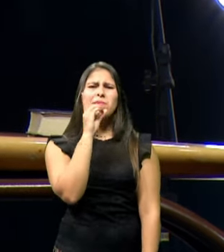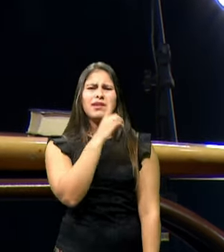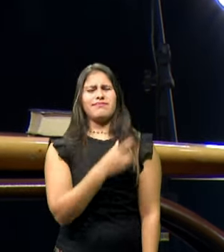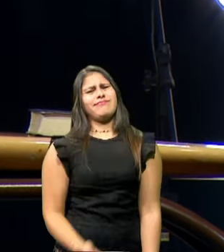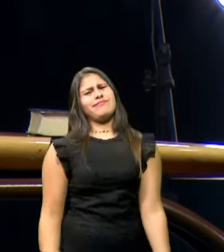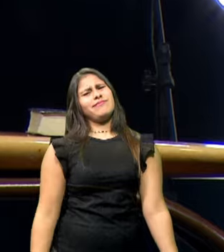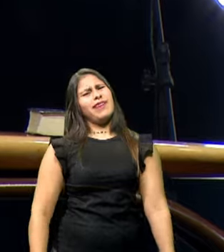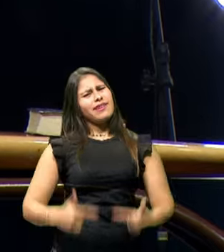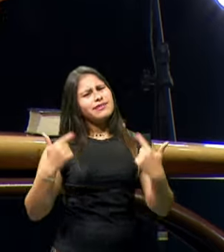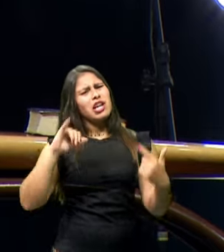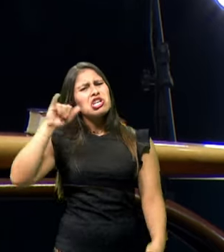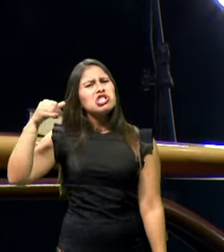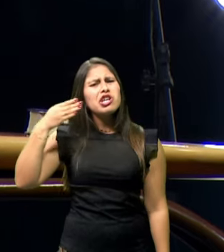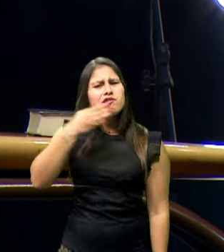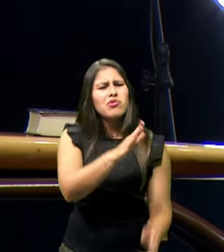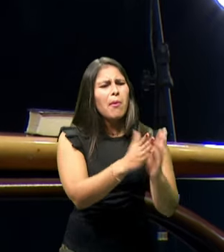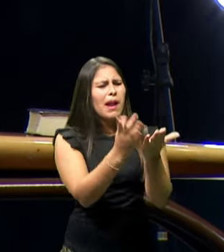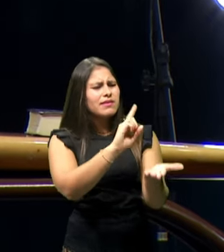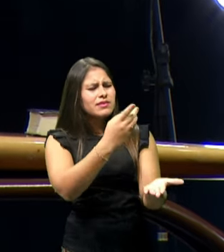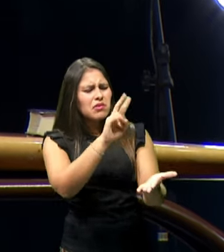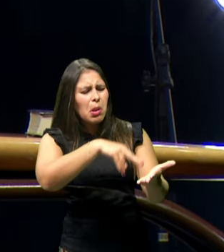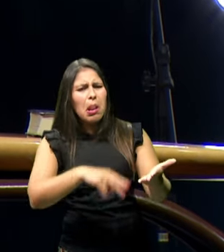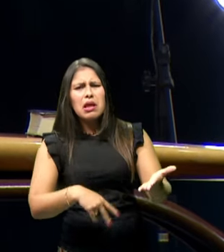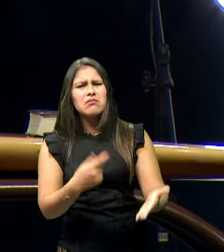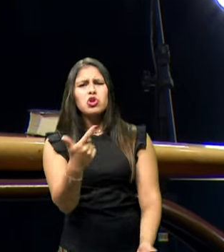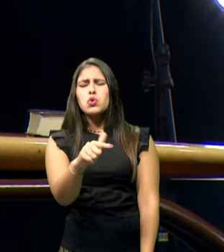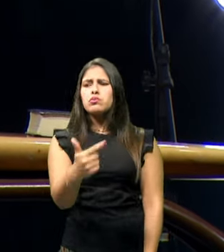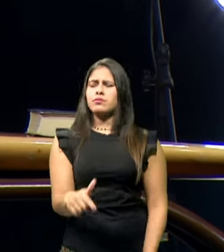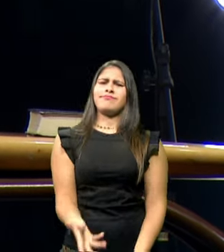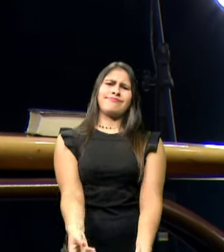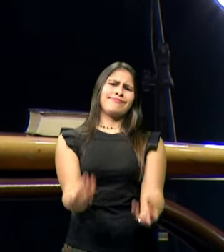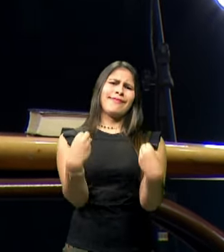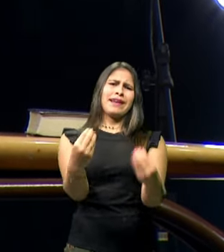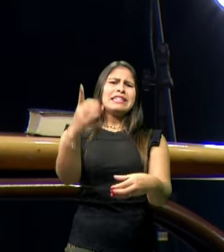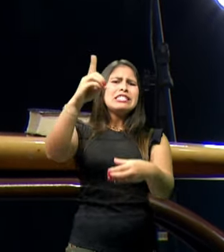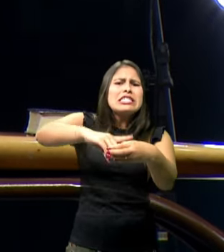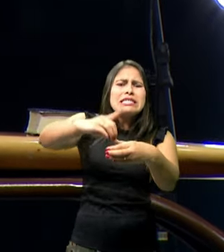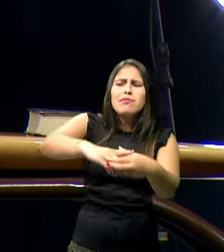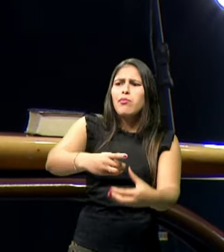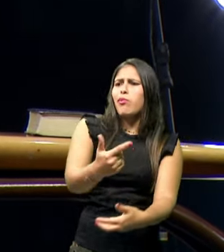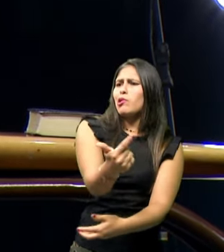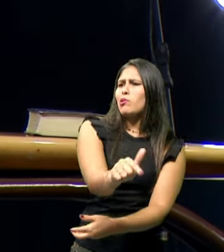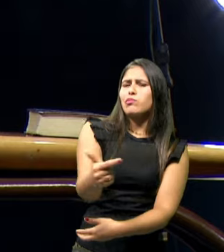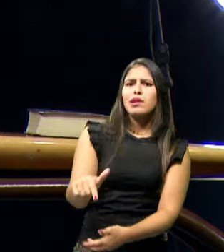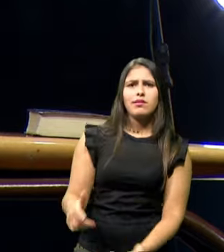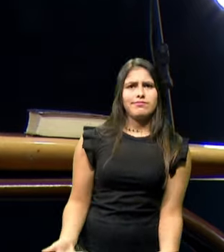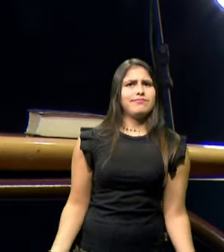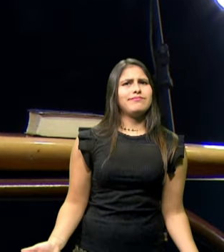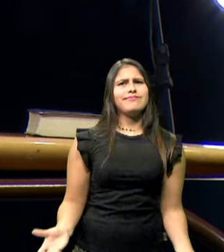não jejua, não lê a Bíblia, não é dizimista,